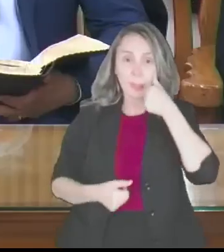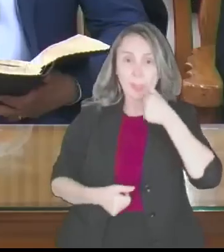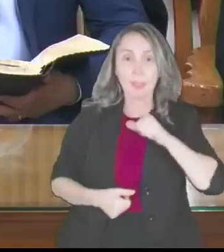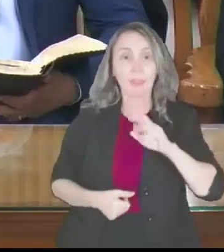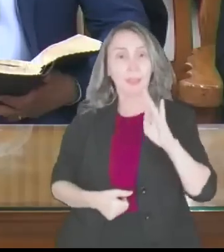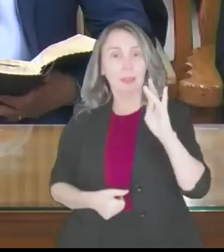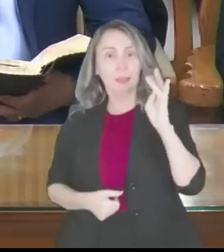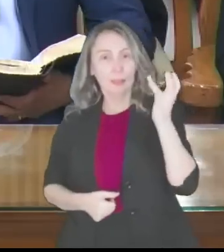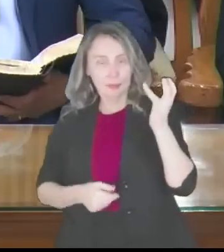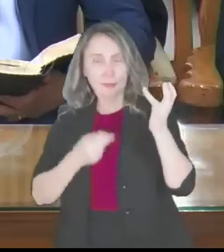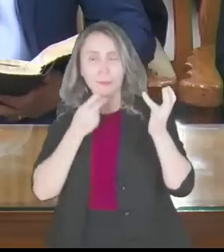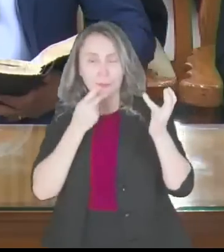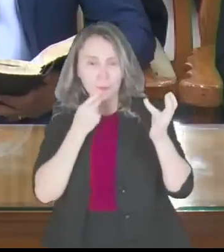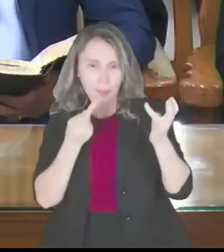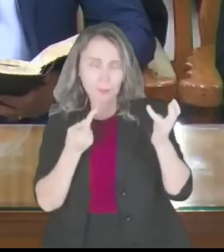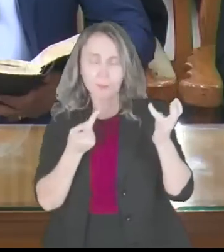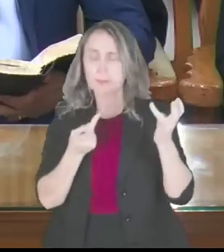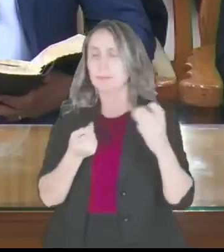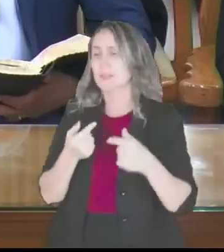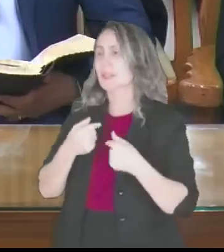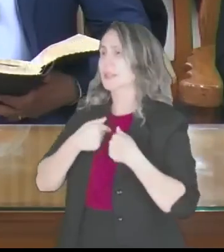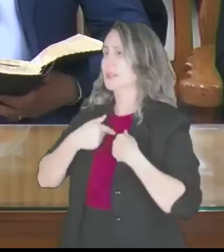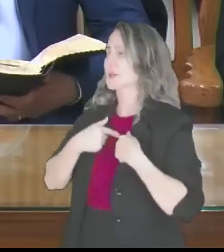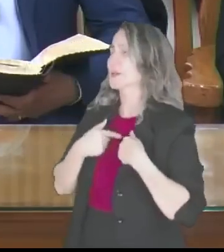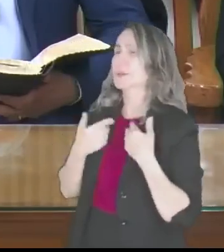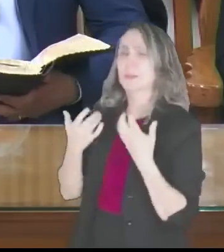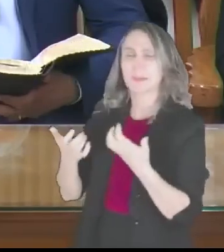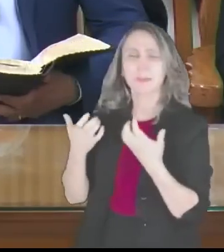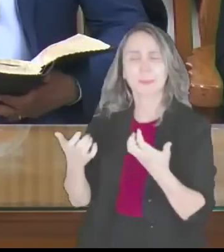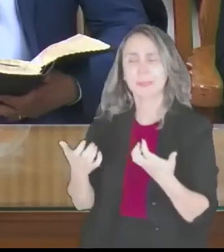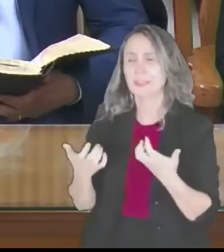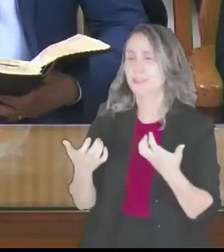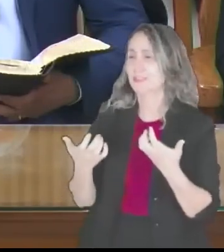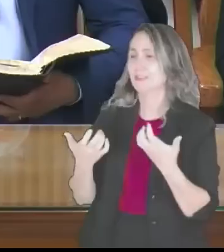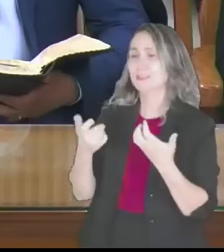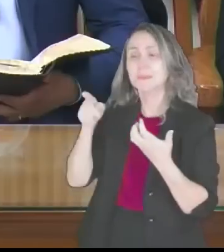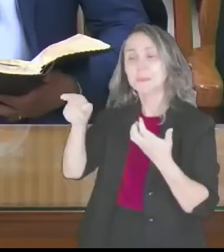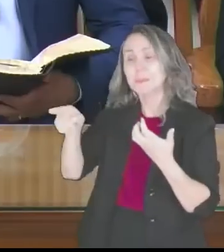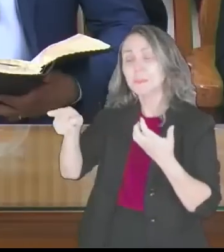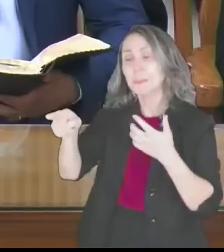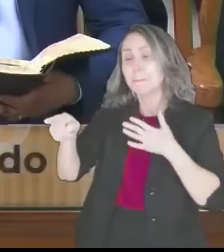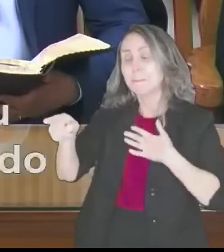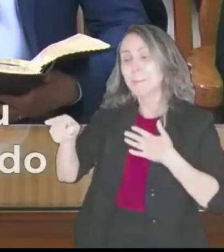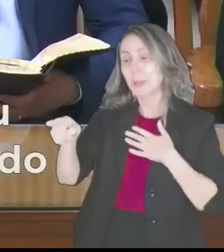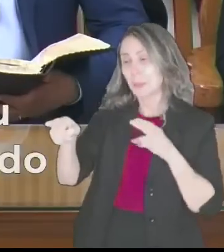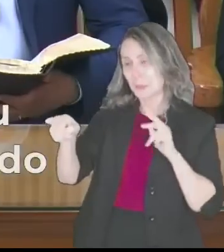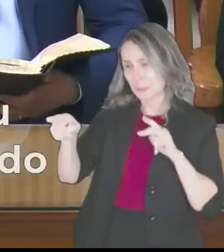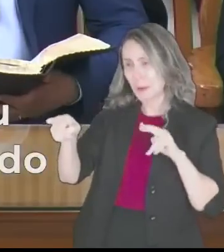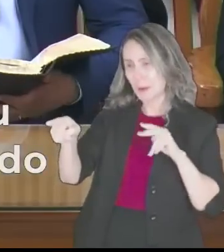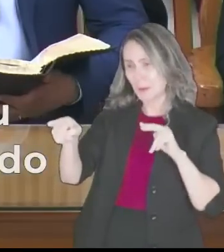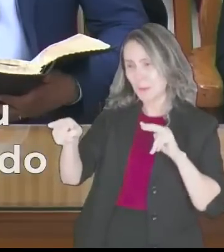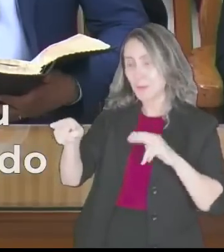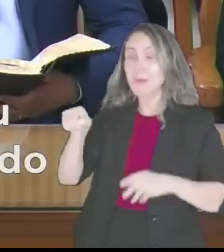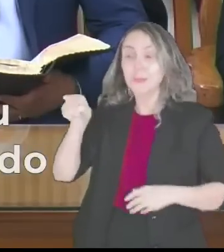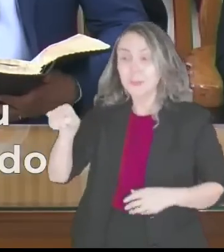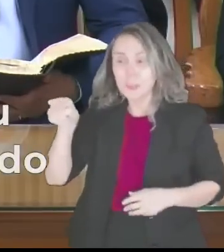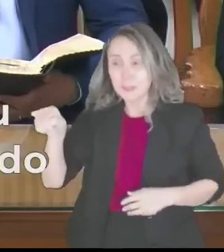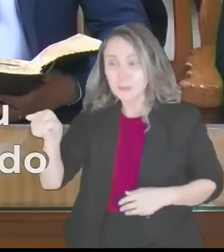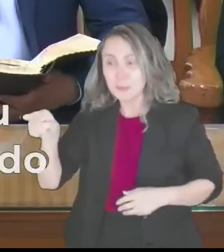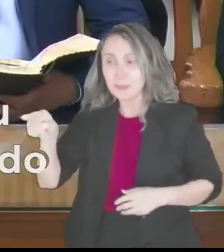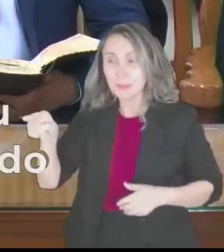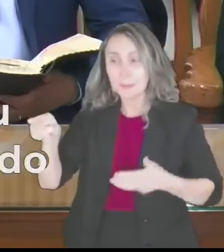a quem me dera, está na tela, a quem me dera que foras meu irmão, e que tivesses amamentado aos seios de minha